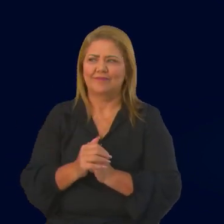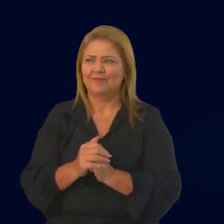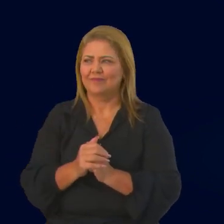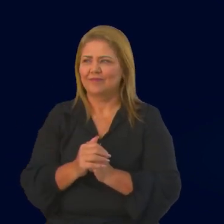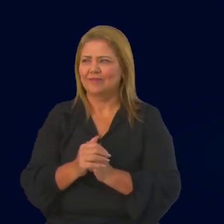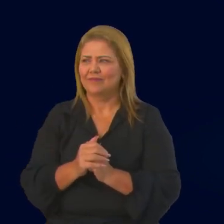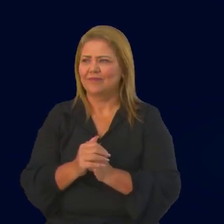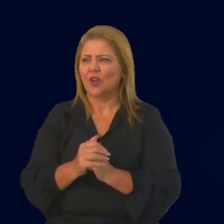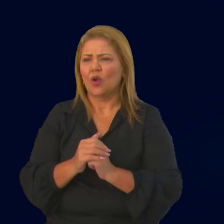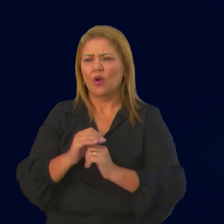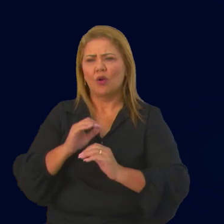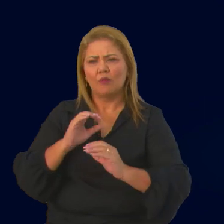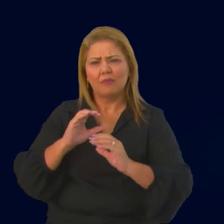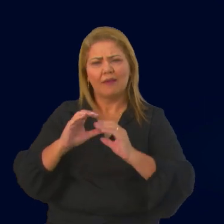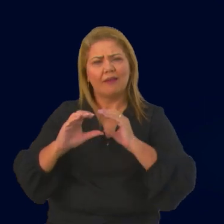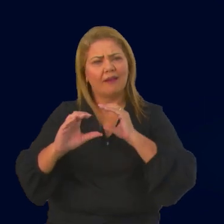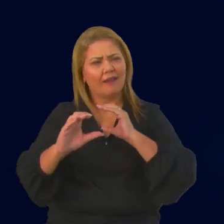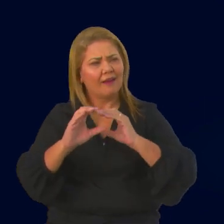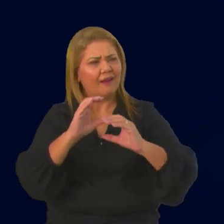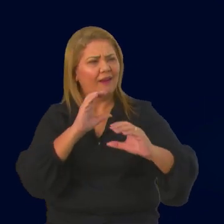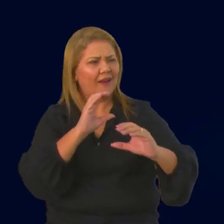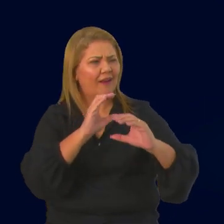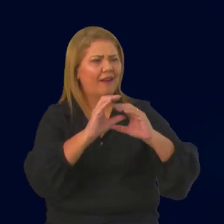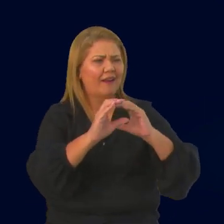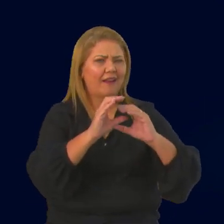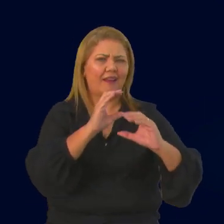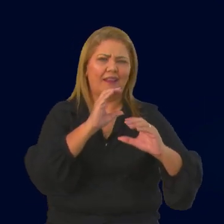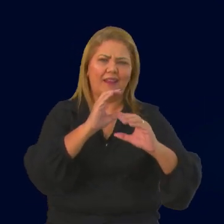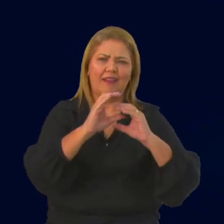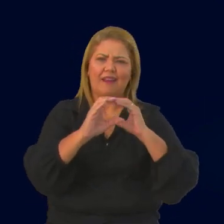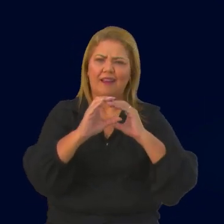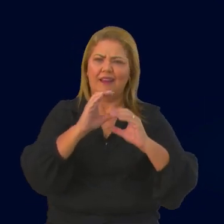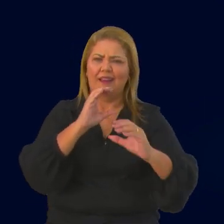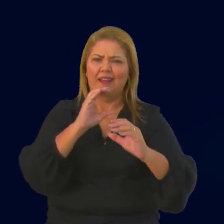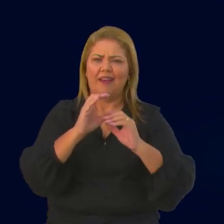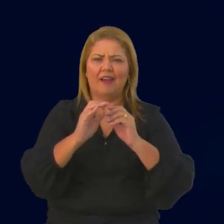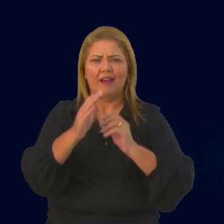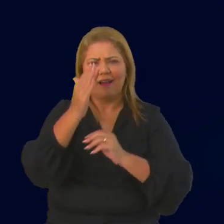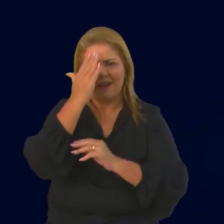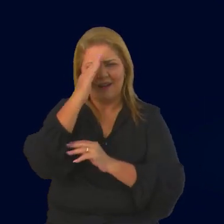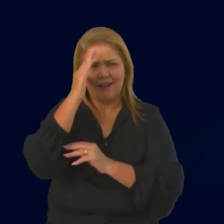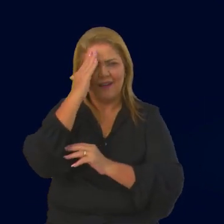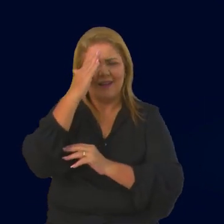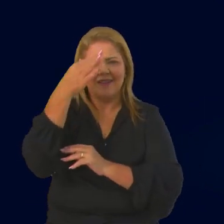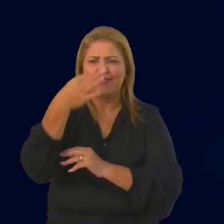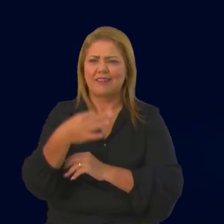para que a comunicação flua, para que haja mais compreensão,